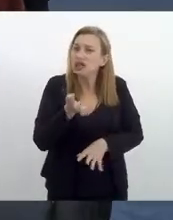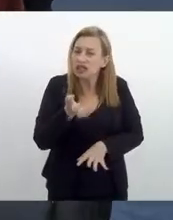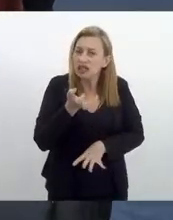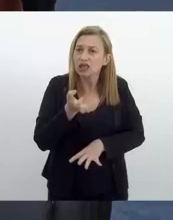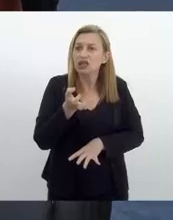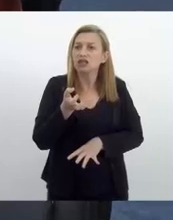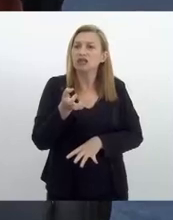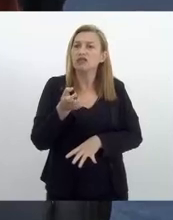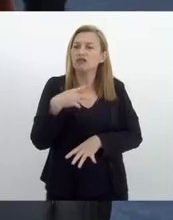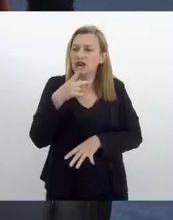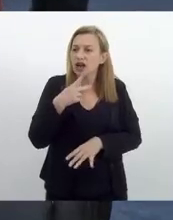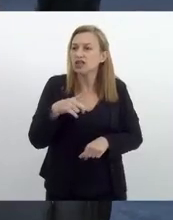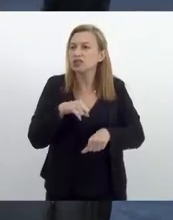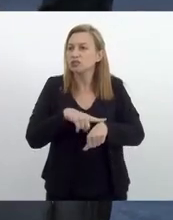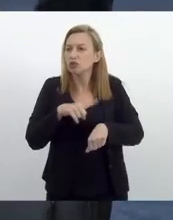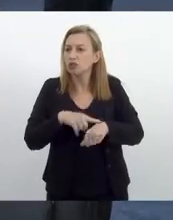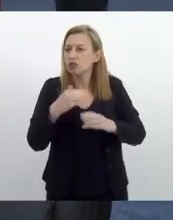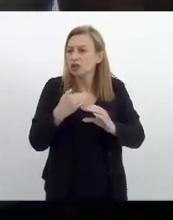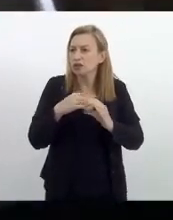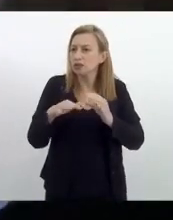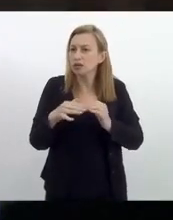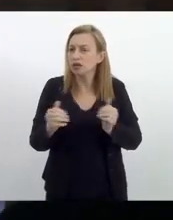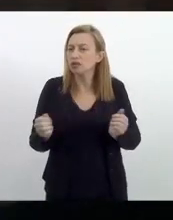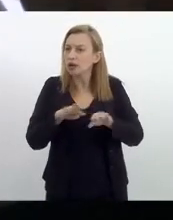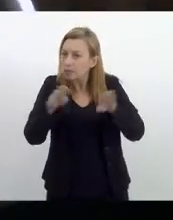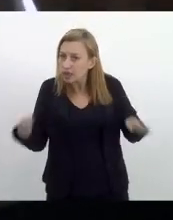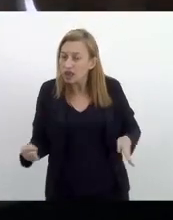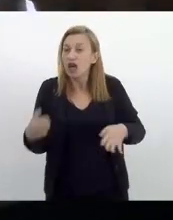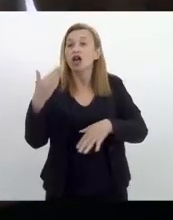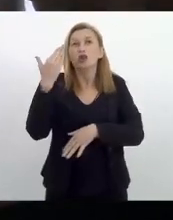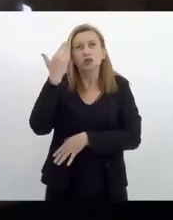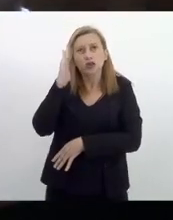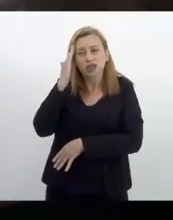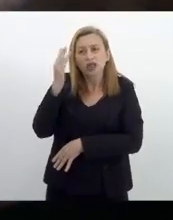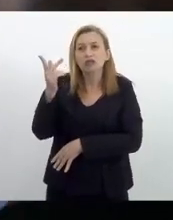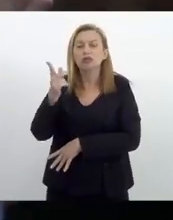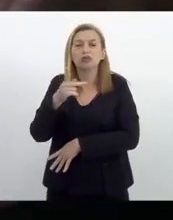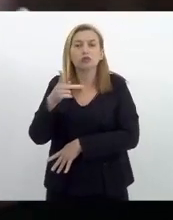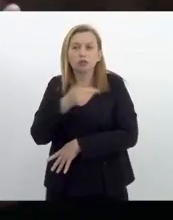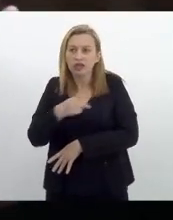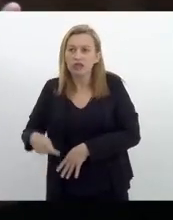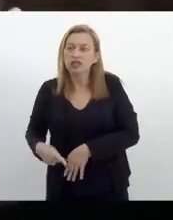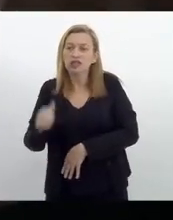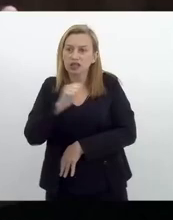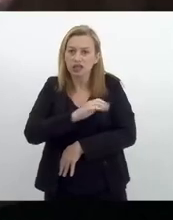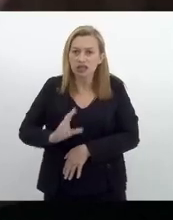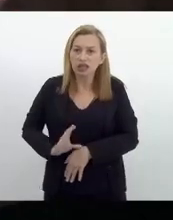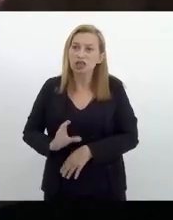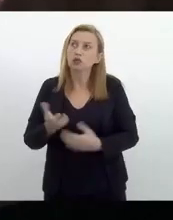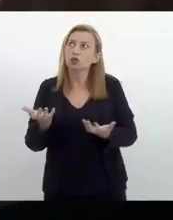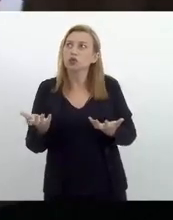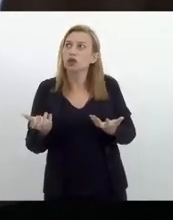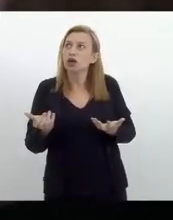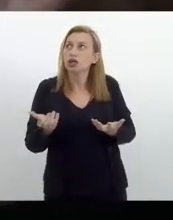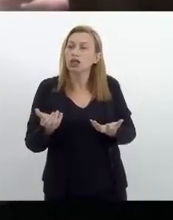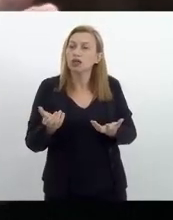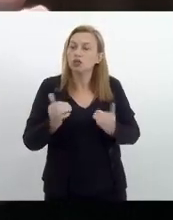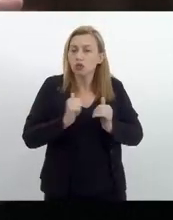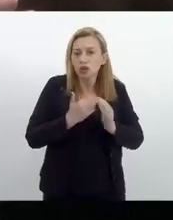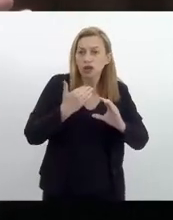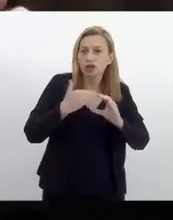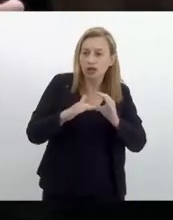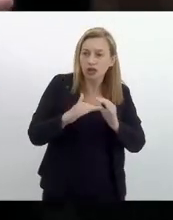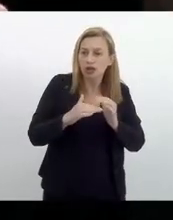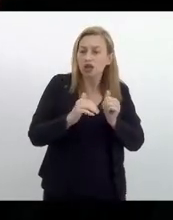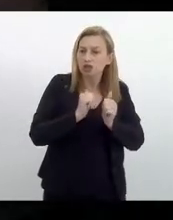assim, até endossar nesse momento o encaminhamento da mesa. Eu acho que estou entendendo, presidente André Ciliano, que há um caminho já